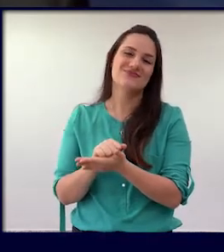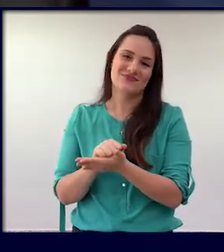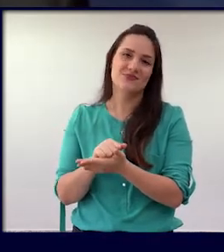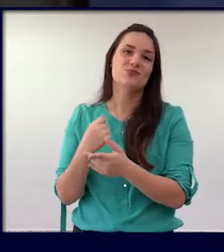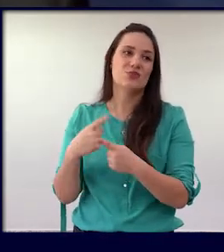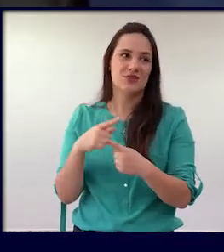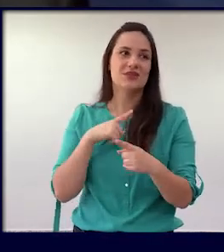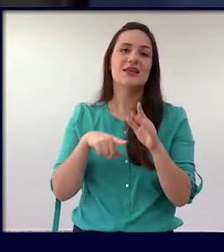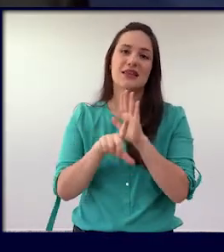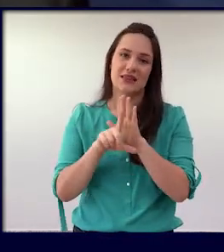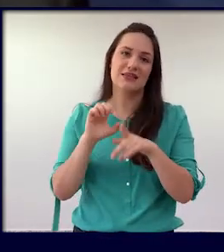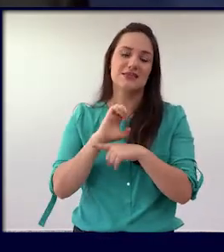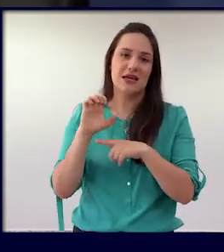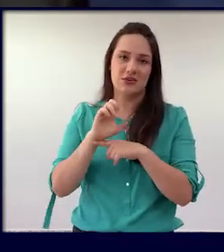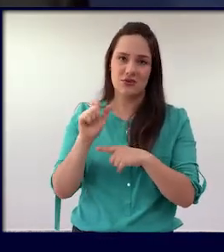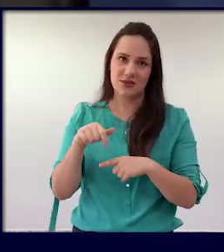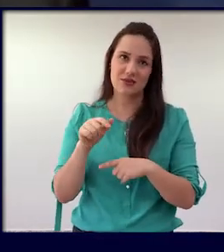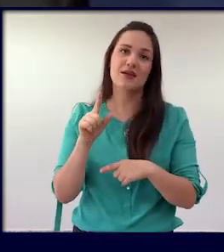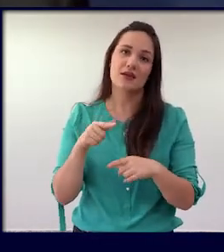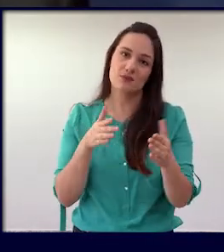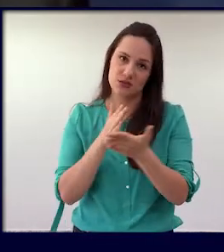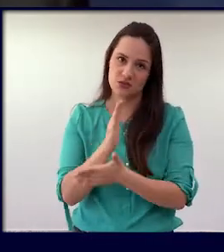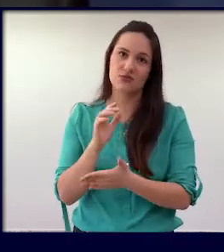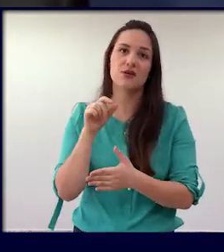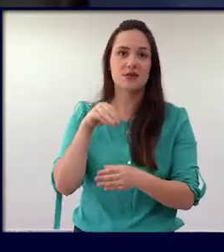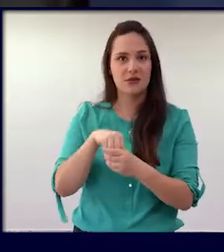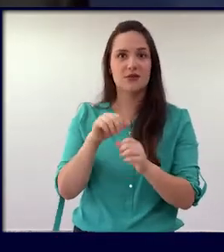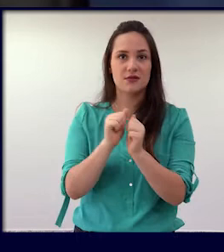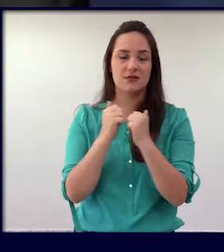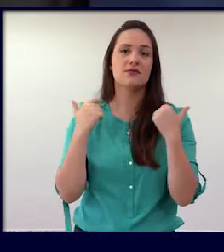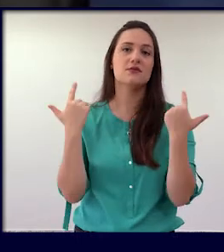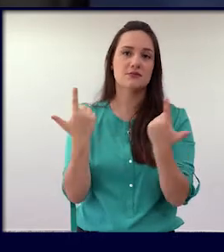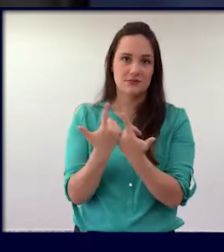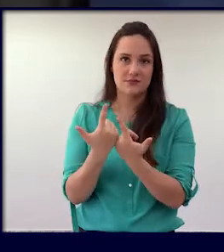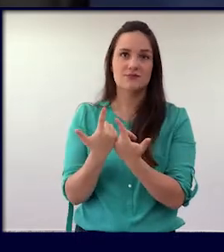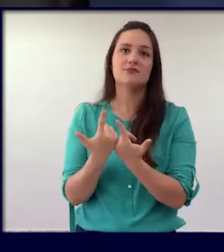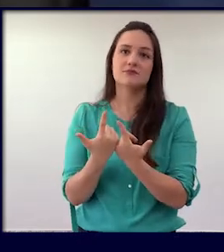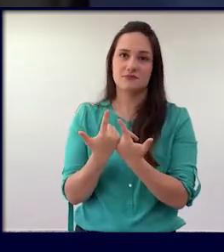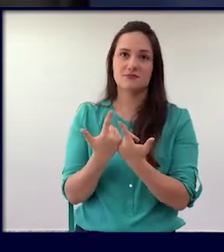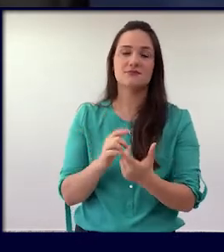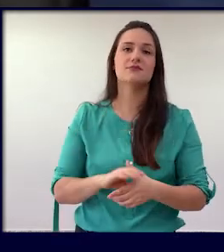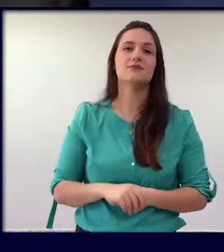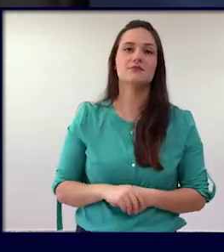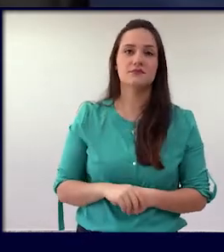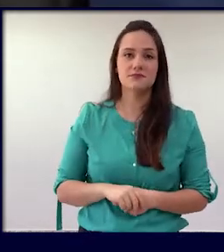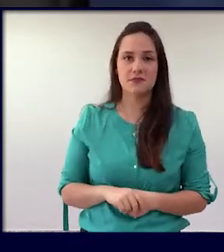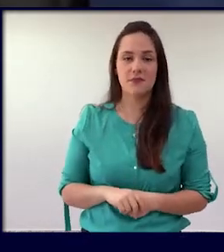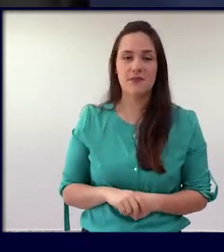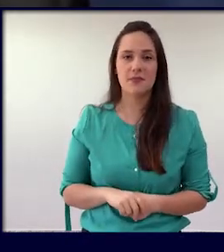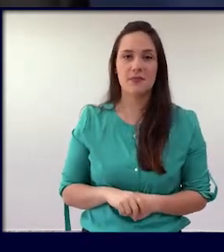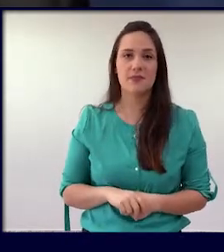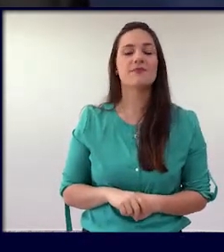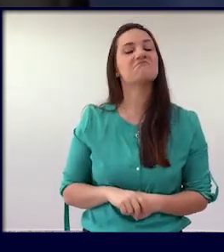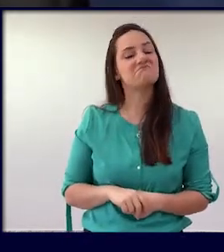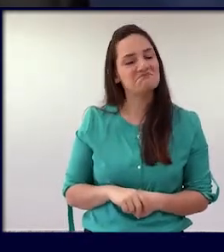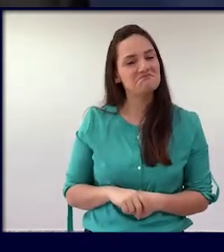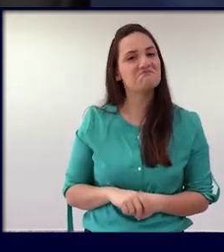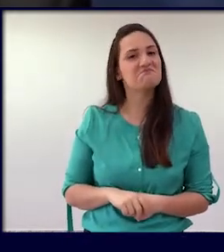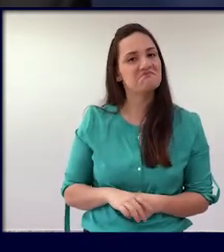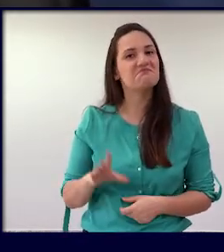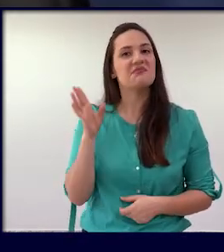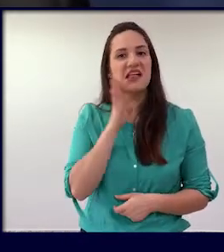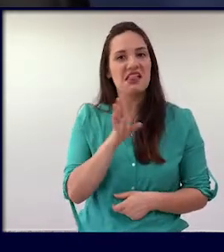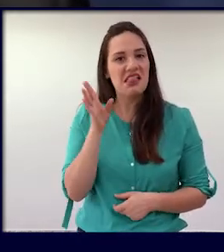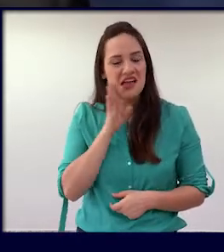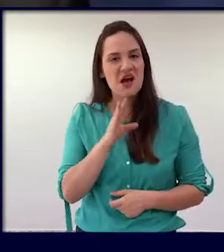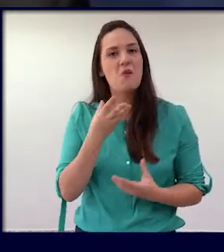temos agora uma lei estadual que garante isso. Uma lei aprovada aí pela nossa Assembleia Legislativa.